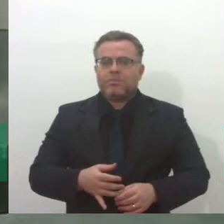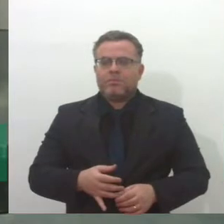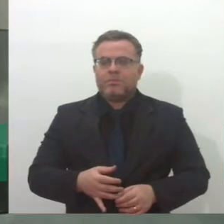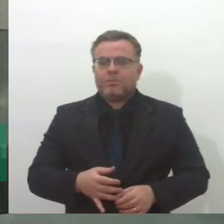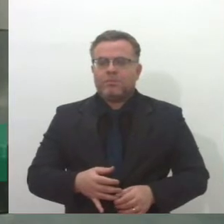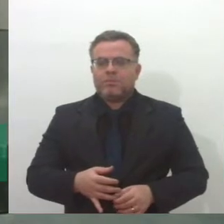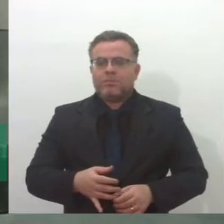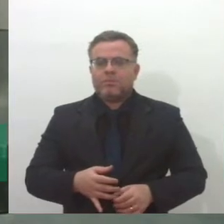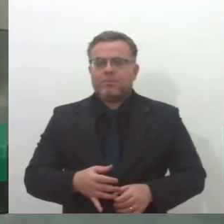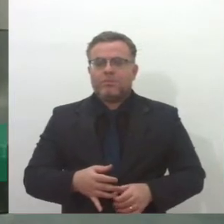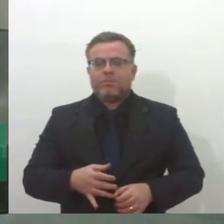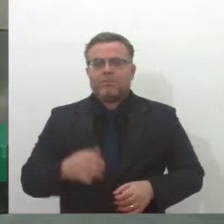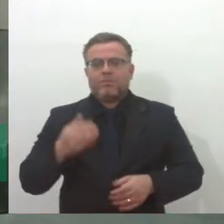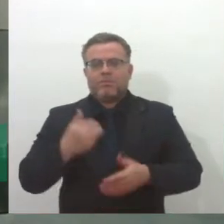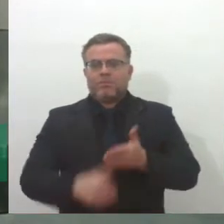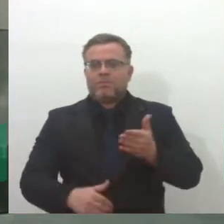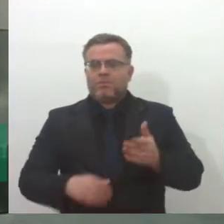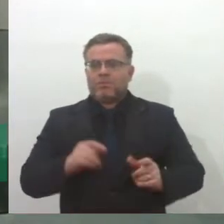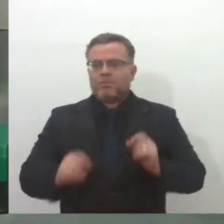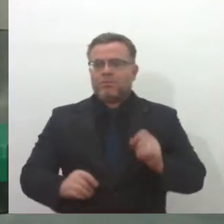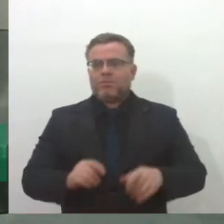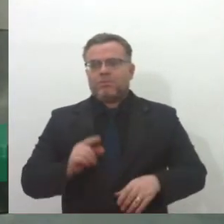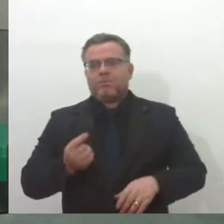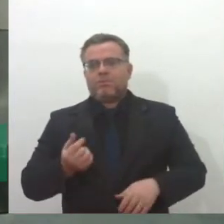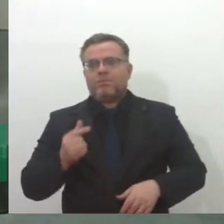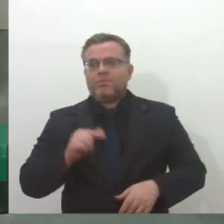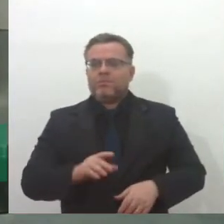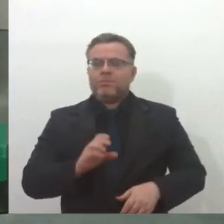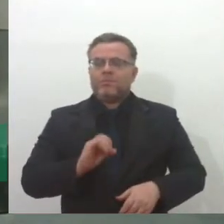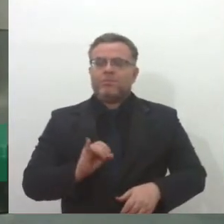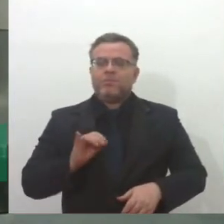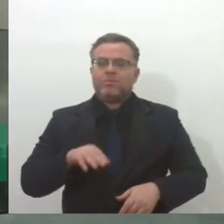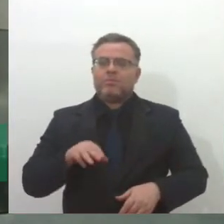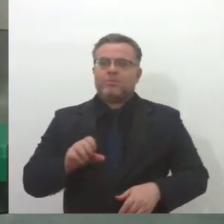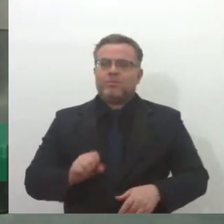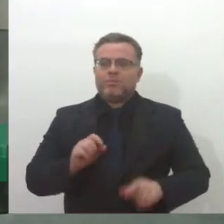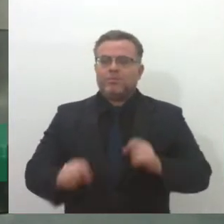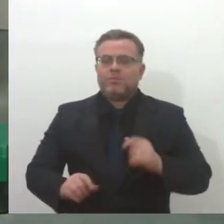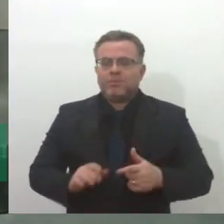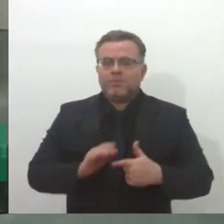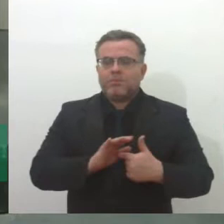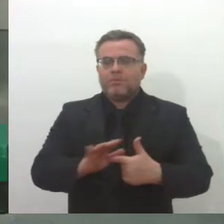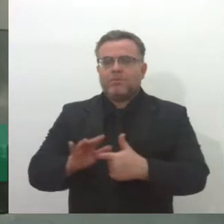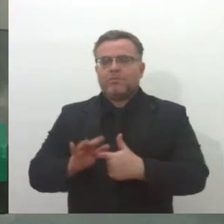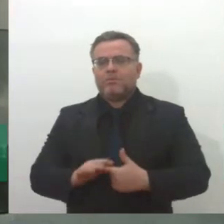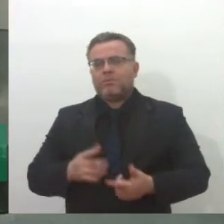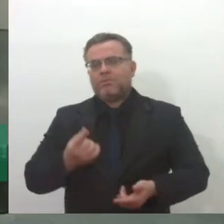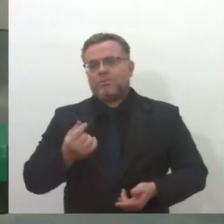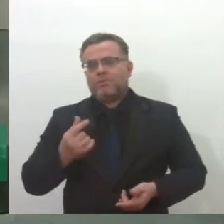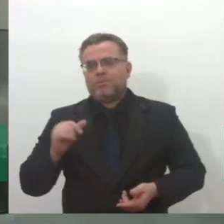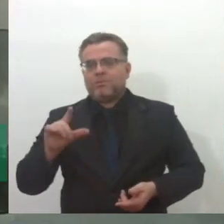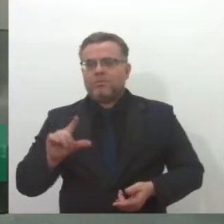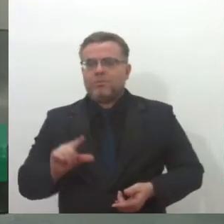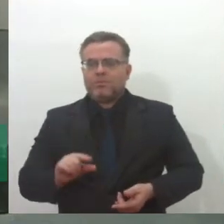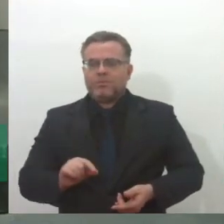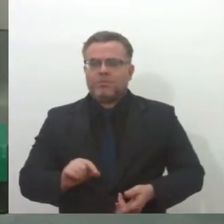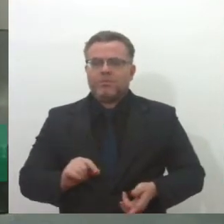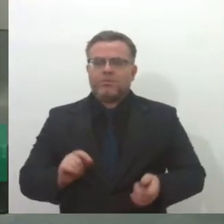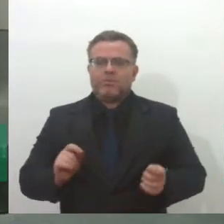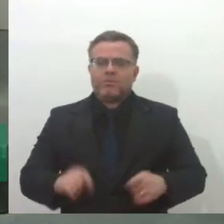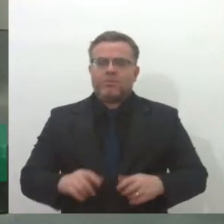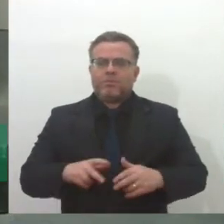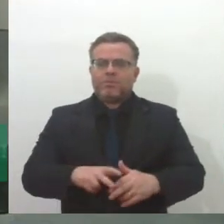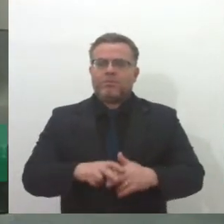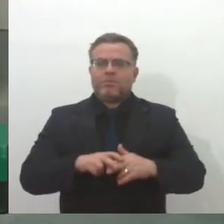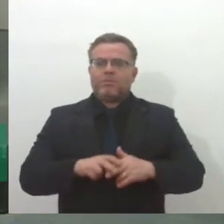diminuir o valor que está de ICMS, e aí você chegaria a um valor menor de PIS e COFINS. Então, esse